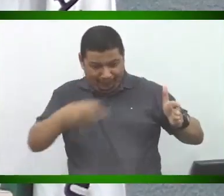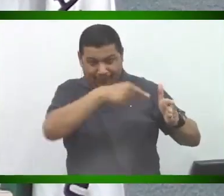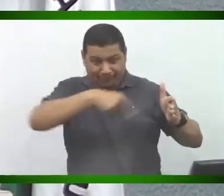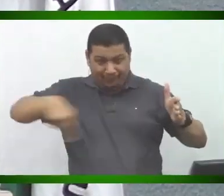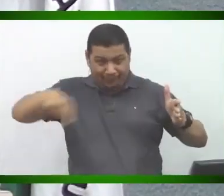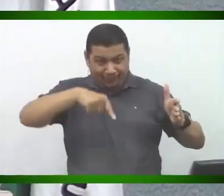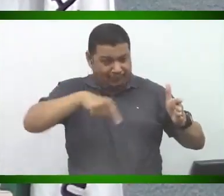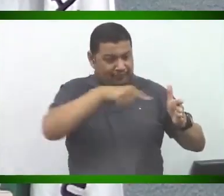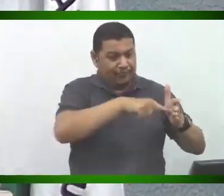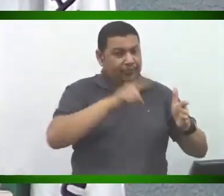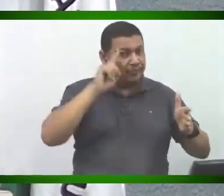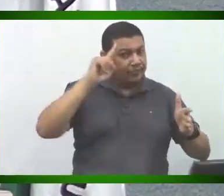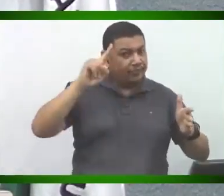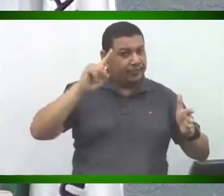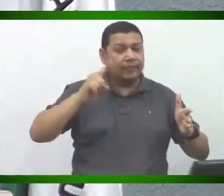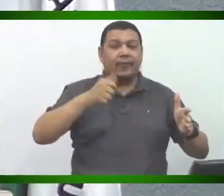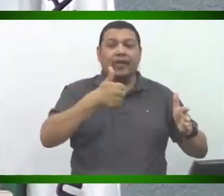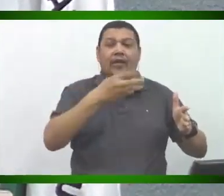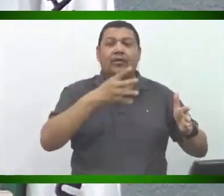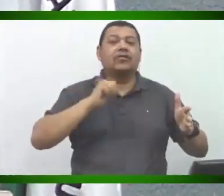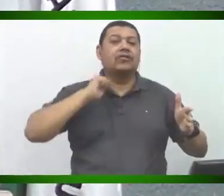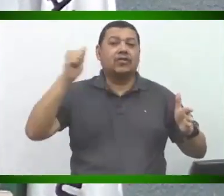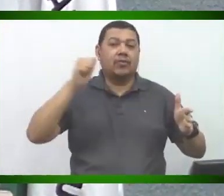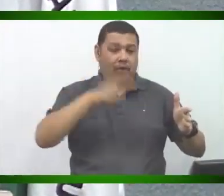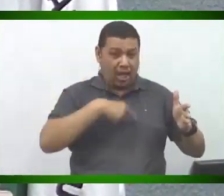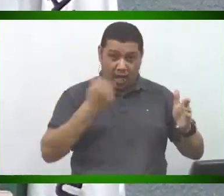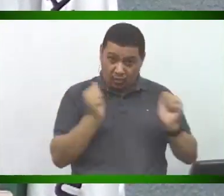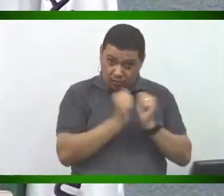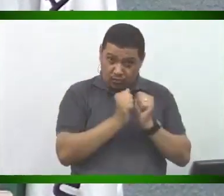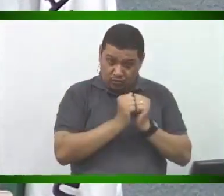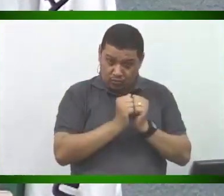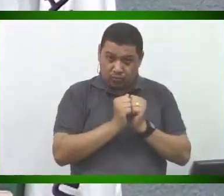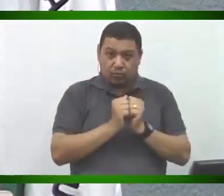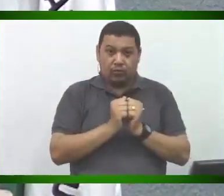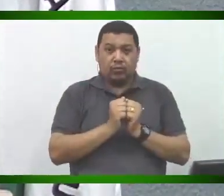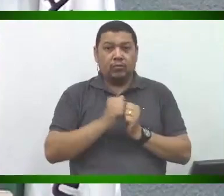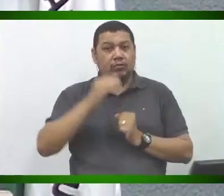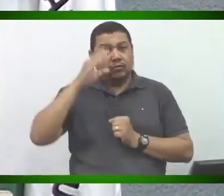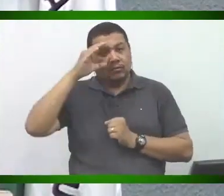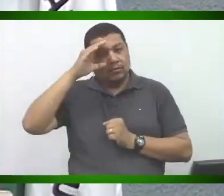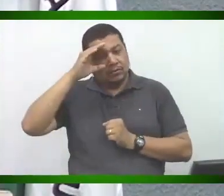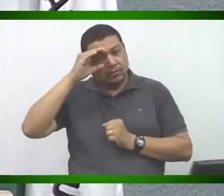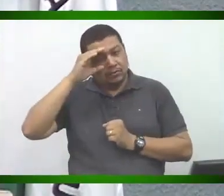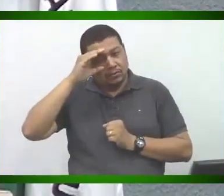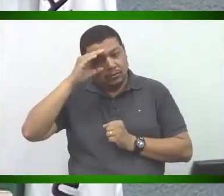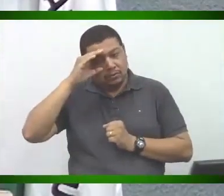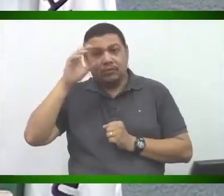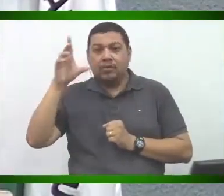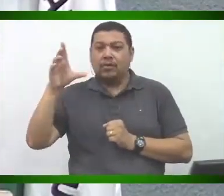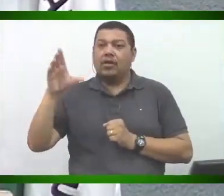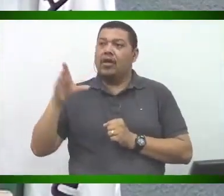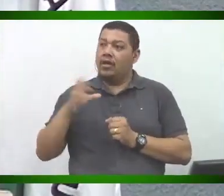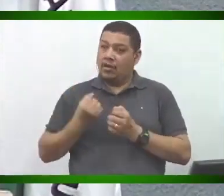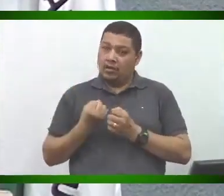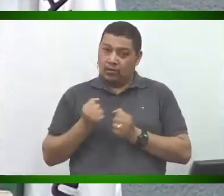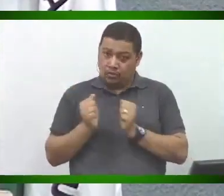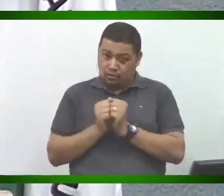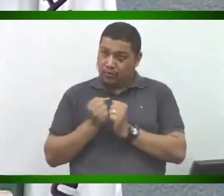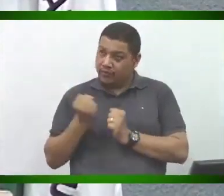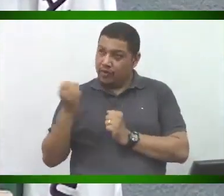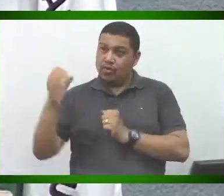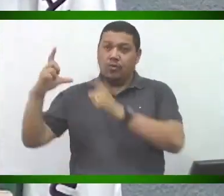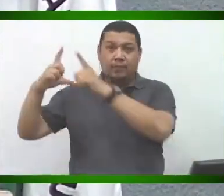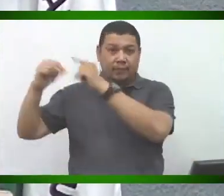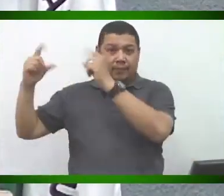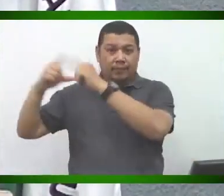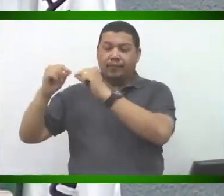Em 14 de abril, eu estive acompanhado com o vereador Paulinho do Cinema em Brasília, cobrando informações e pedindo reconsideração